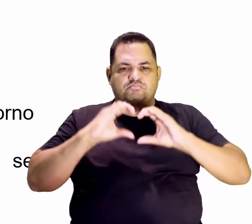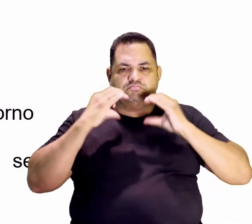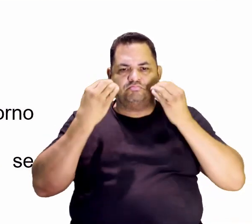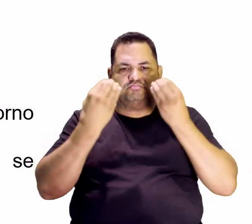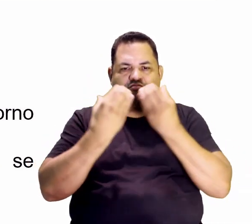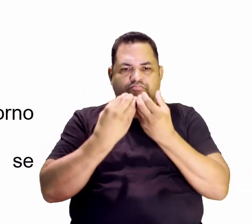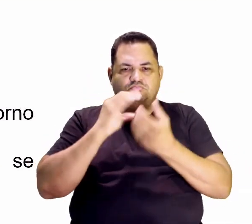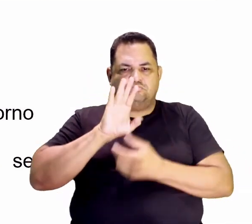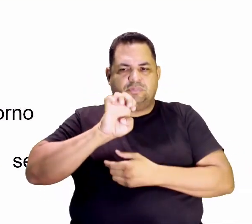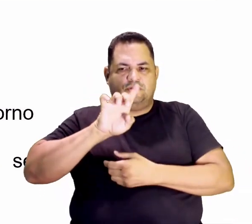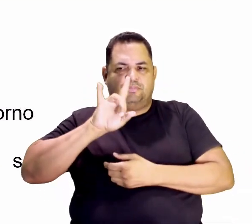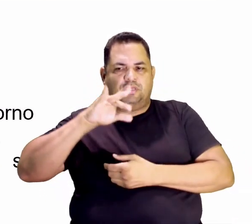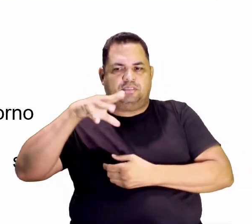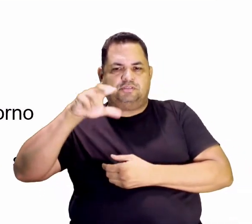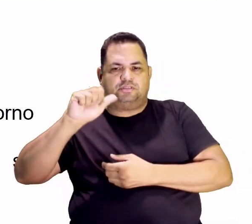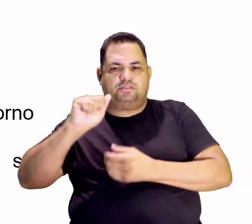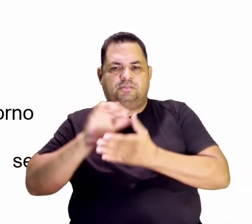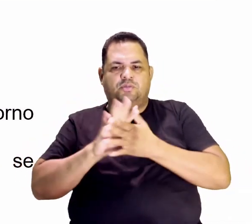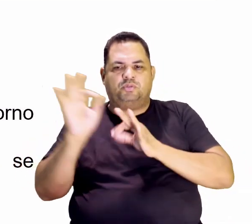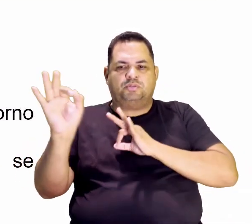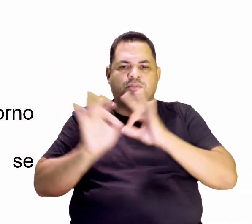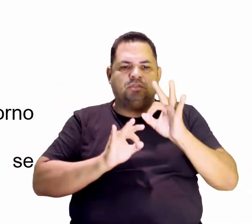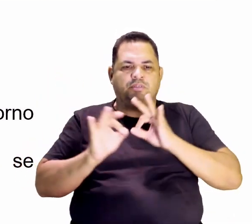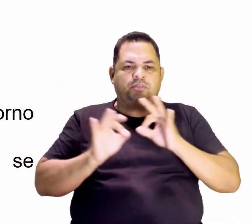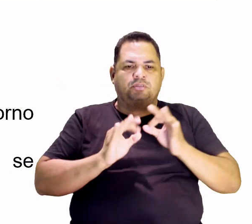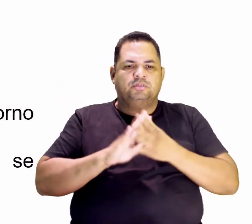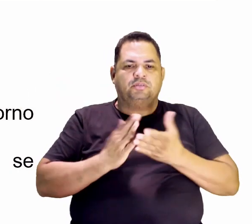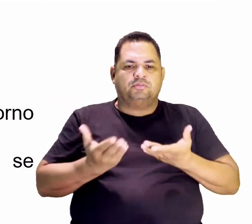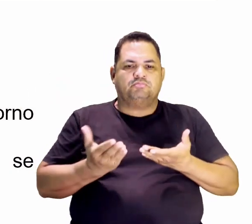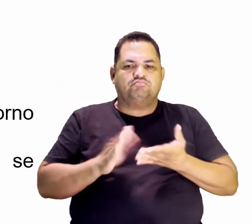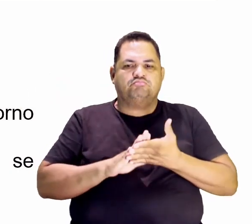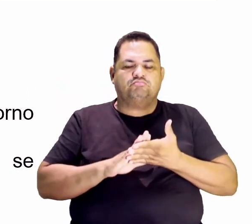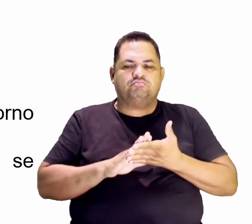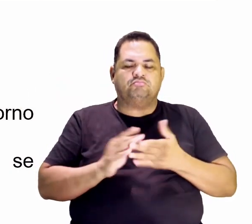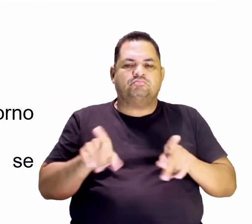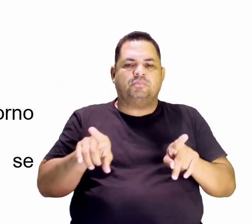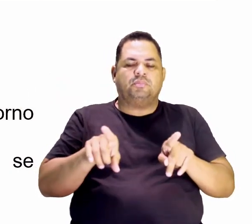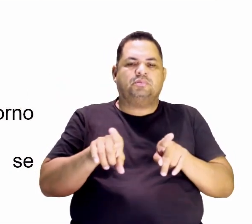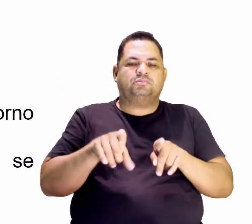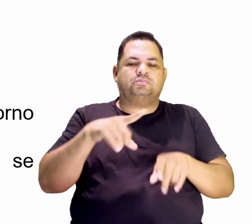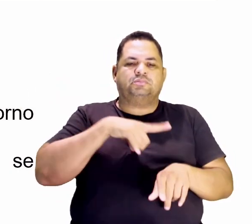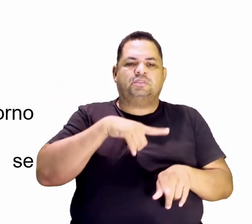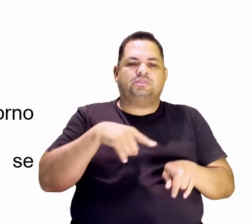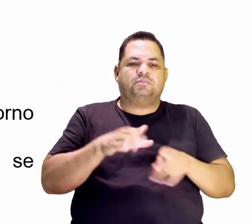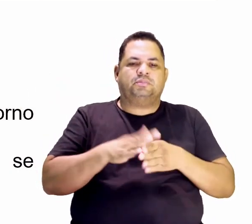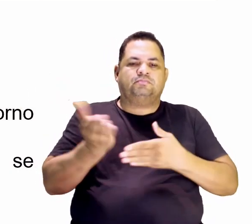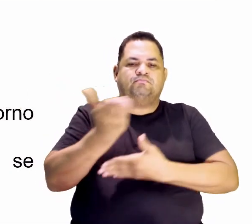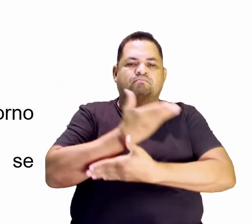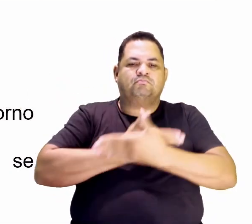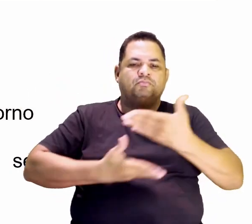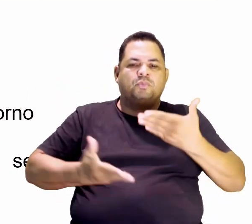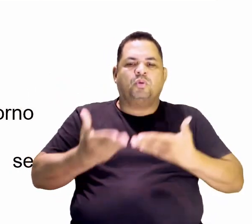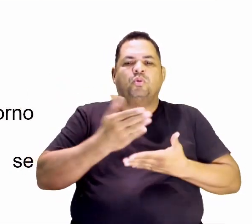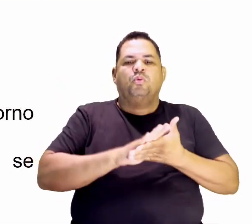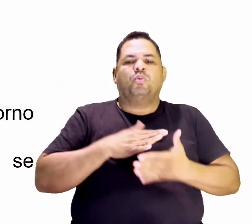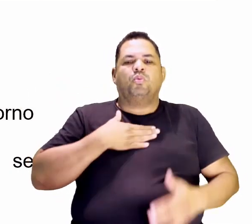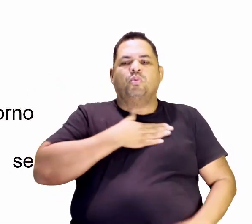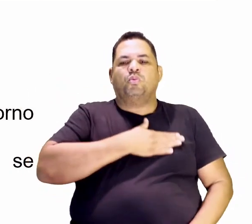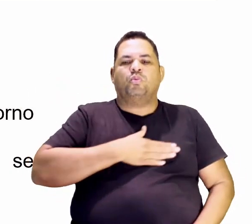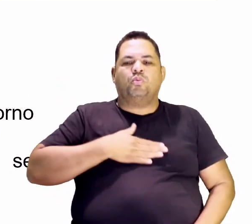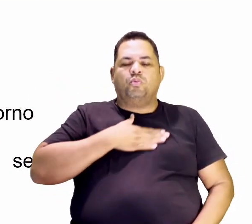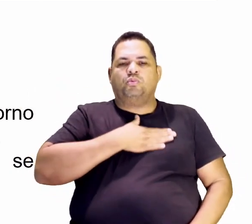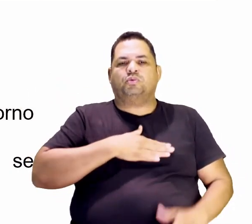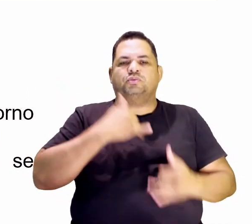são empáticas, que são organizadas em torno do compartilhamento de gostos e formas